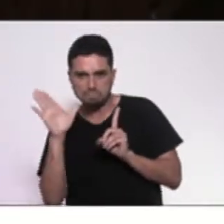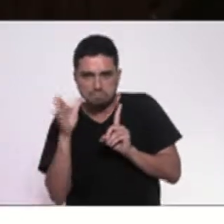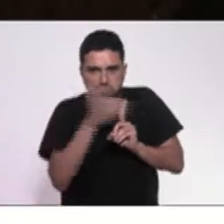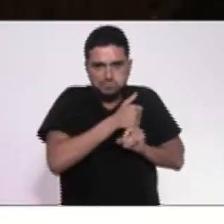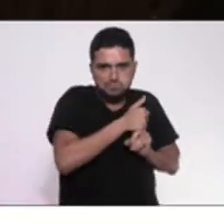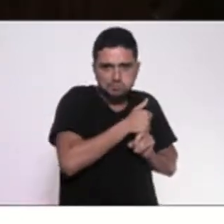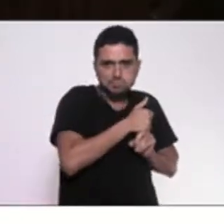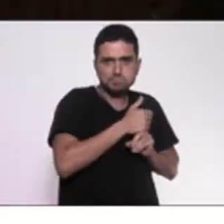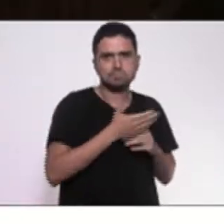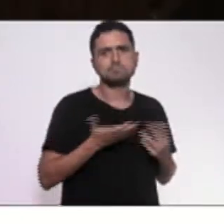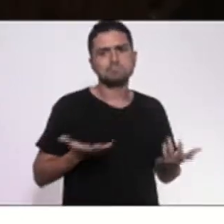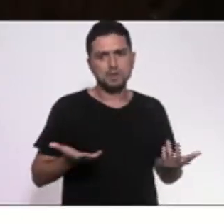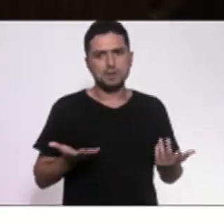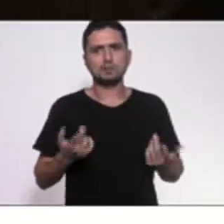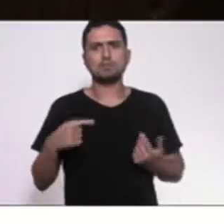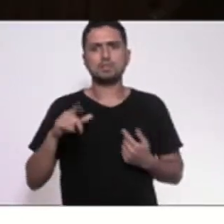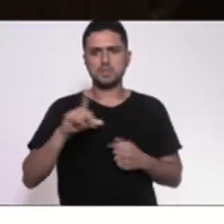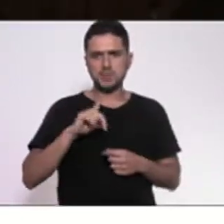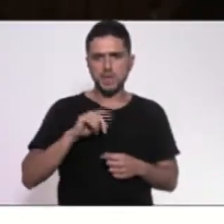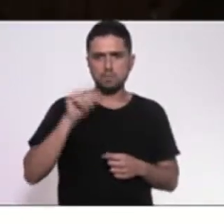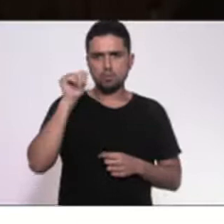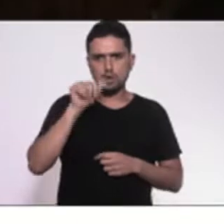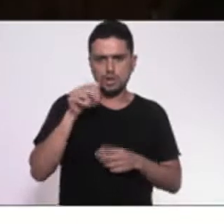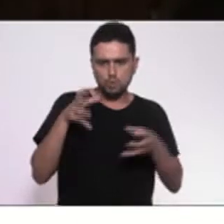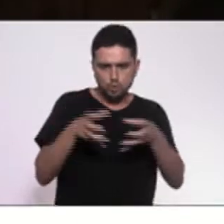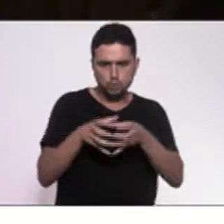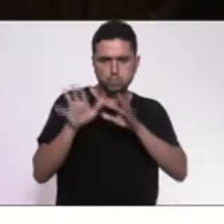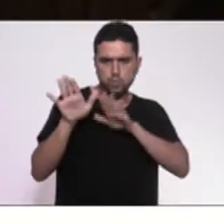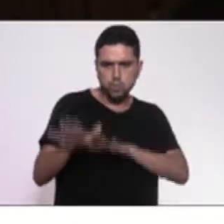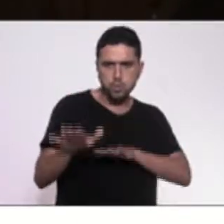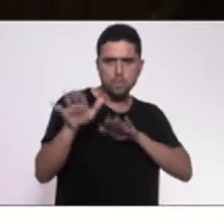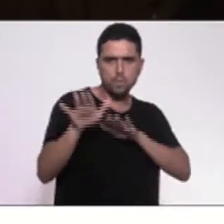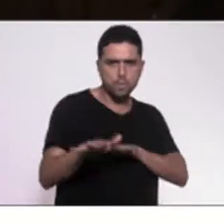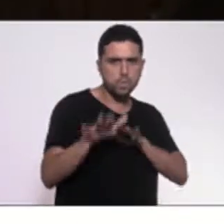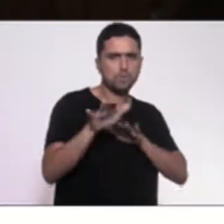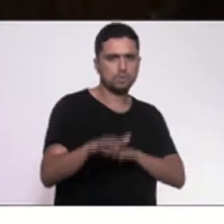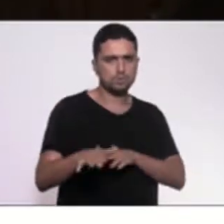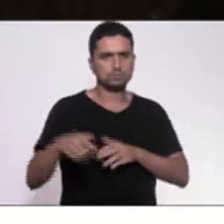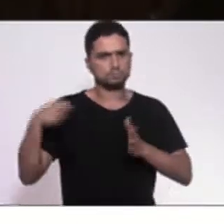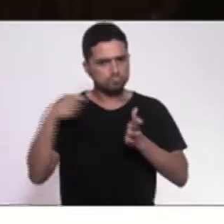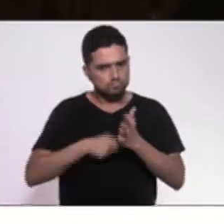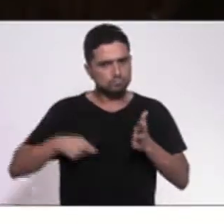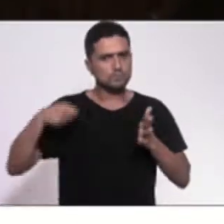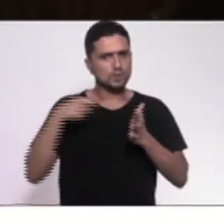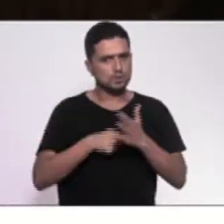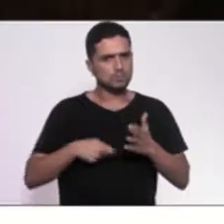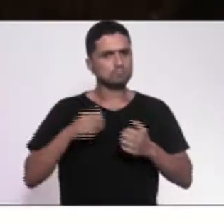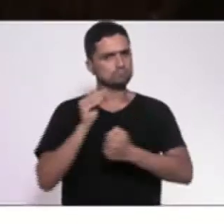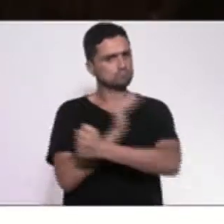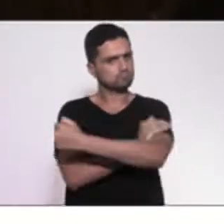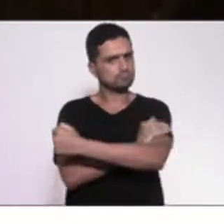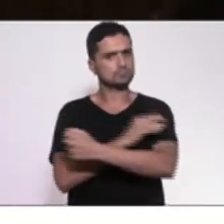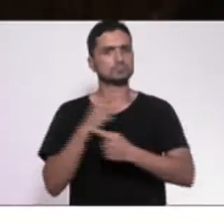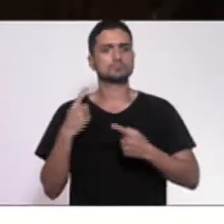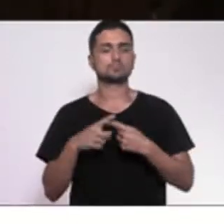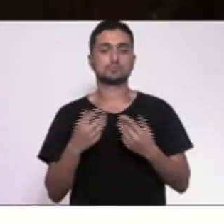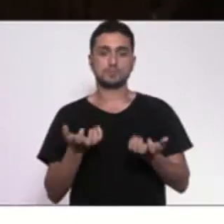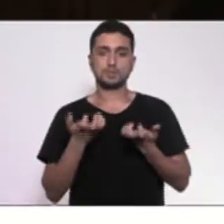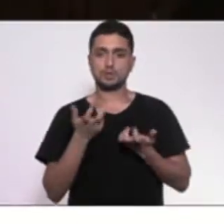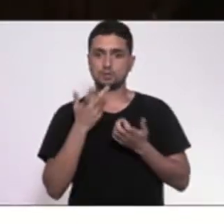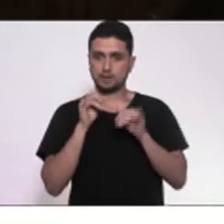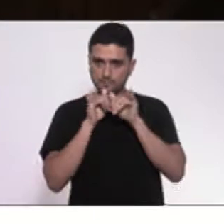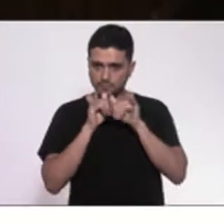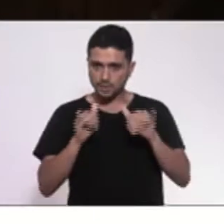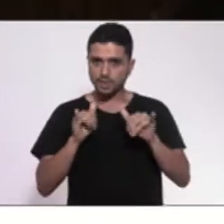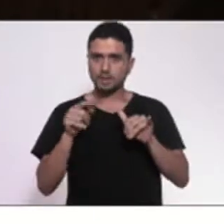em movimentos de mulheres, em movimentos lésbicos, para as quais quero deixar aqui uma citação